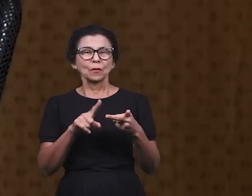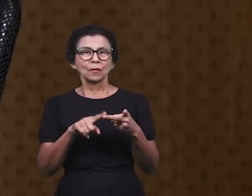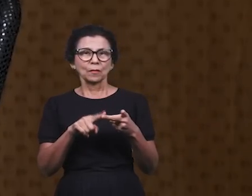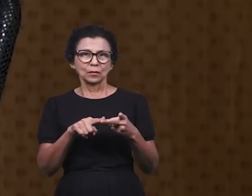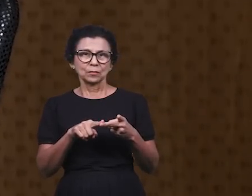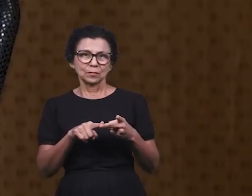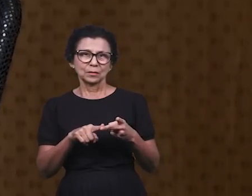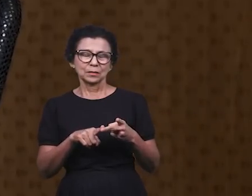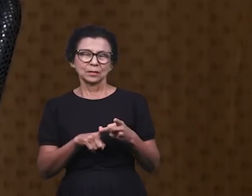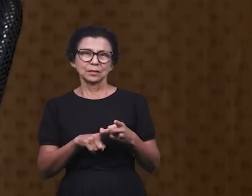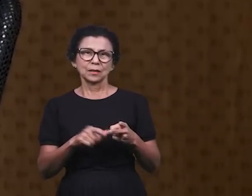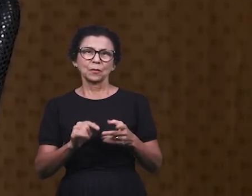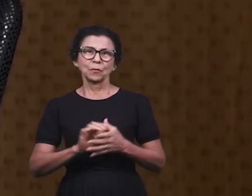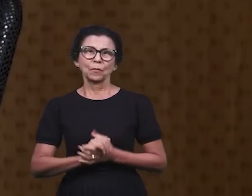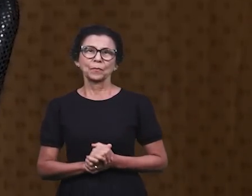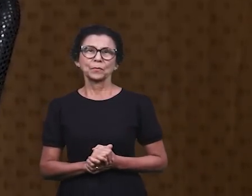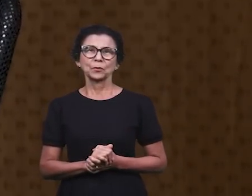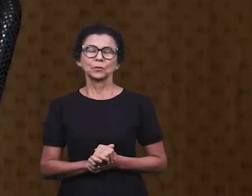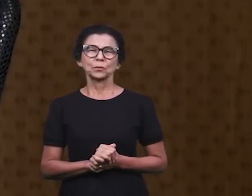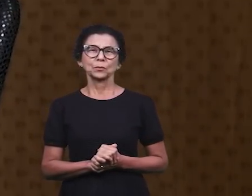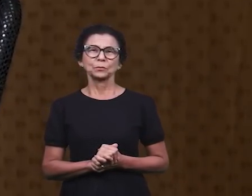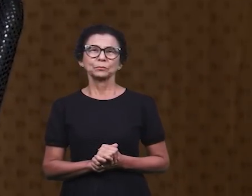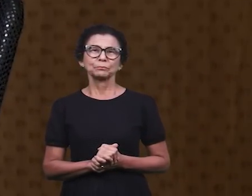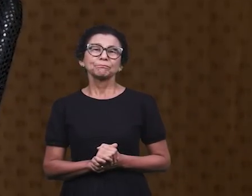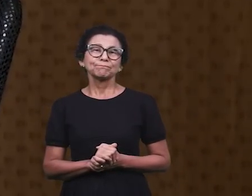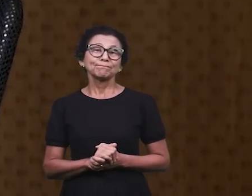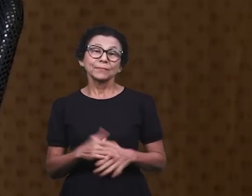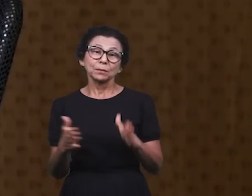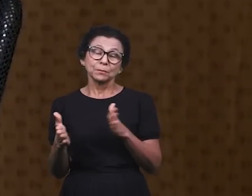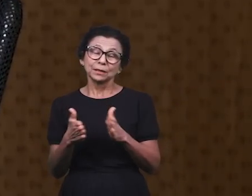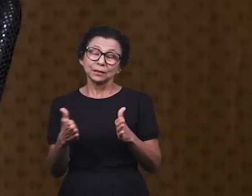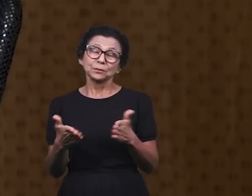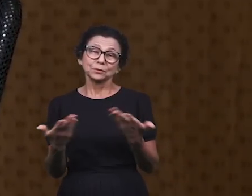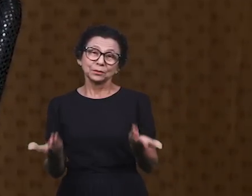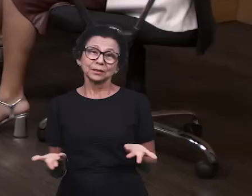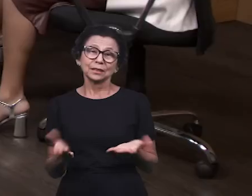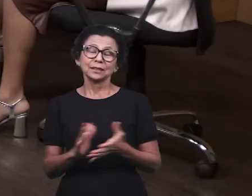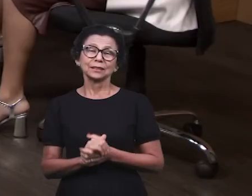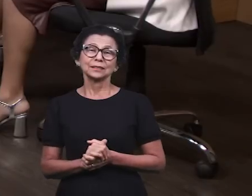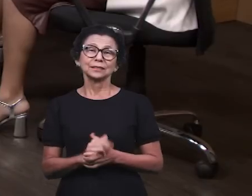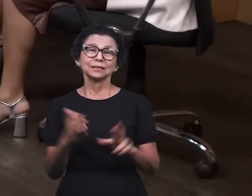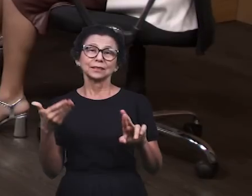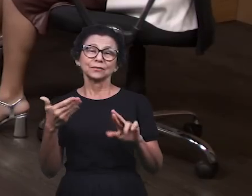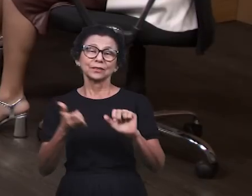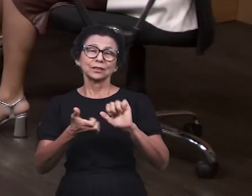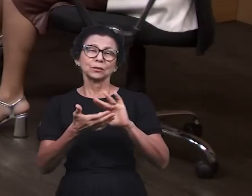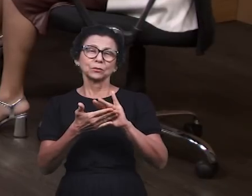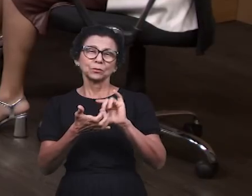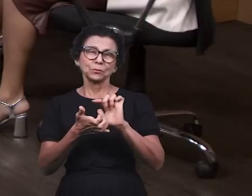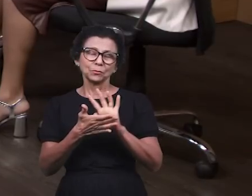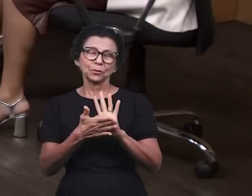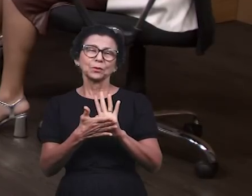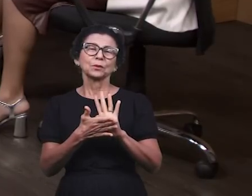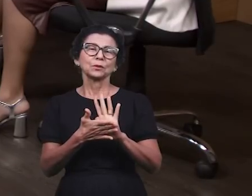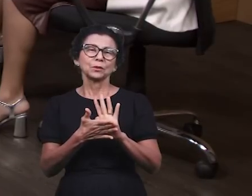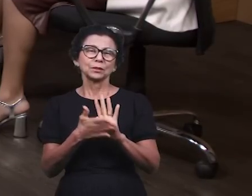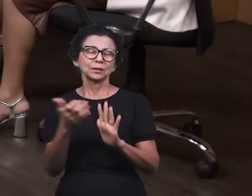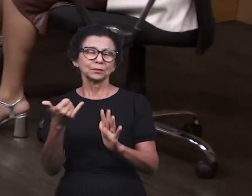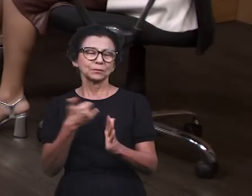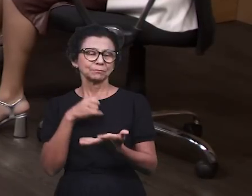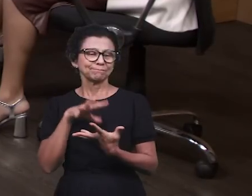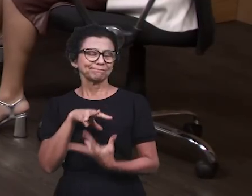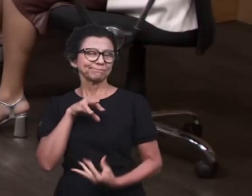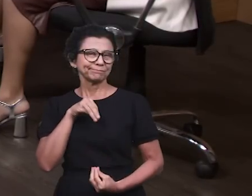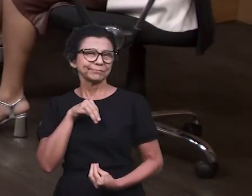do louvor, né? Desse tema tão maravilhoso, que é o louvor, a expressão da nossa alma revida, como nós já falamos. E